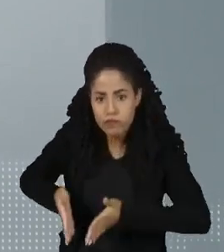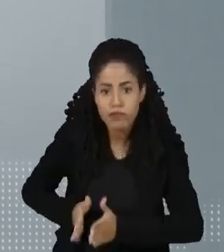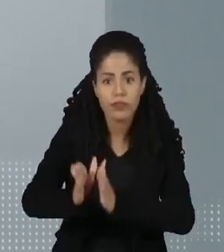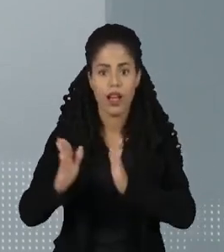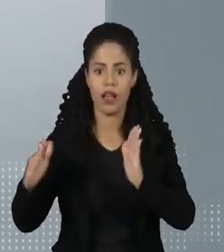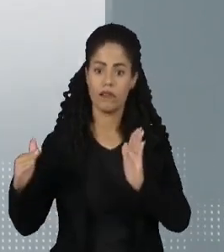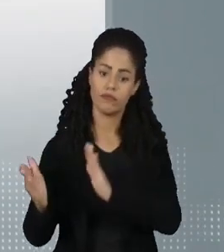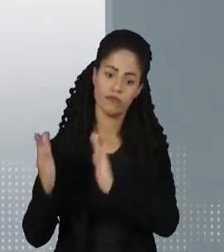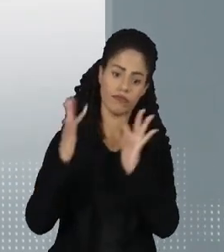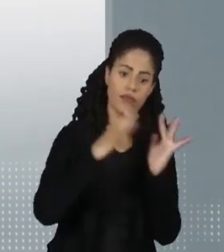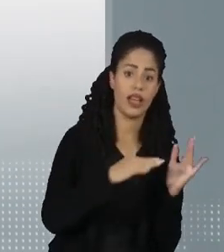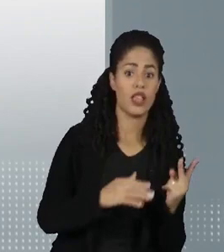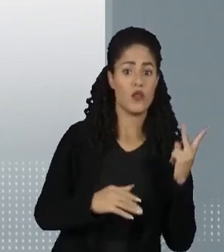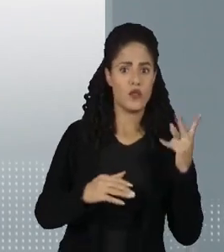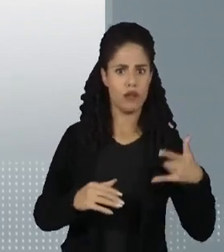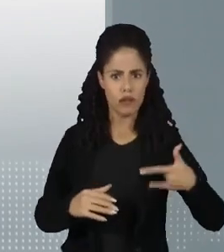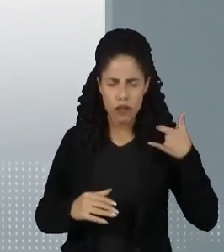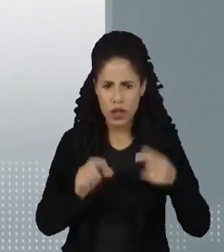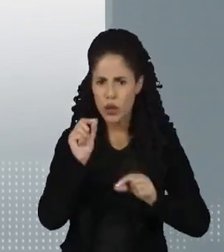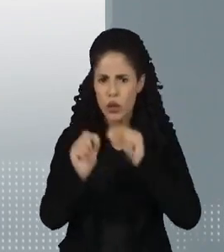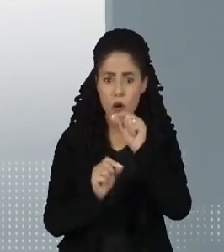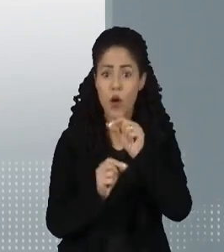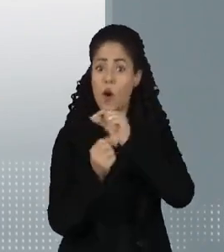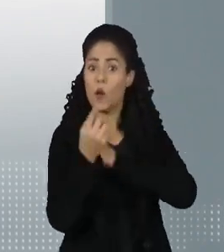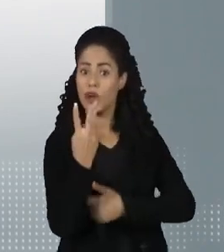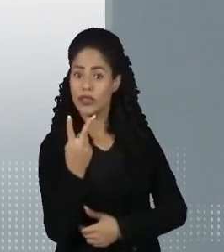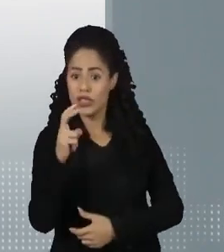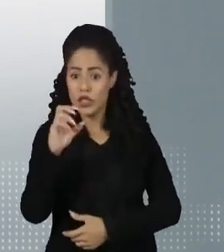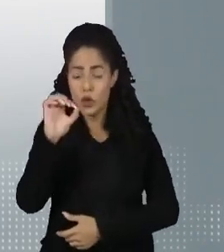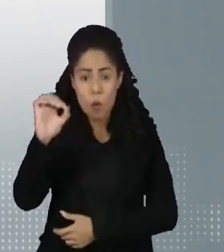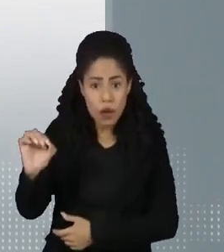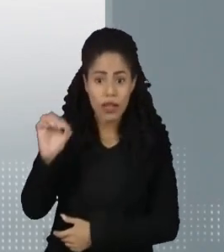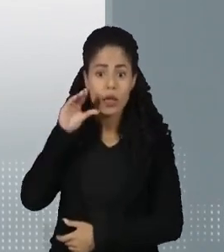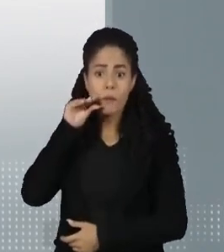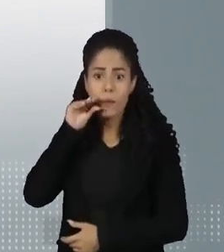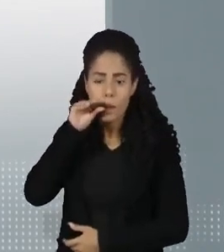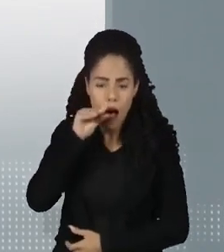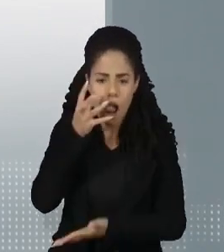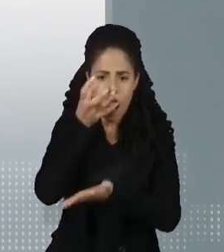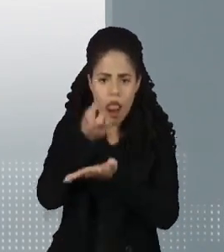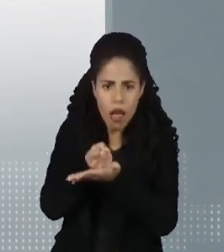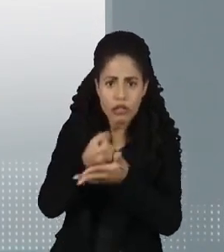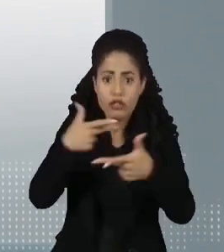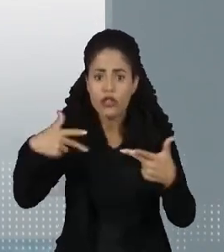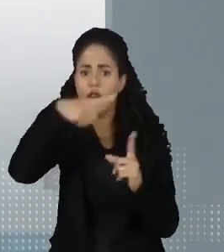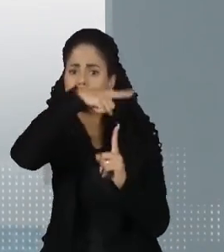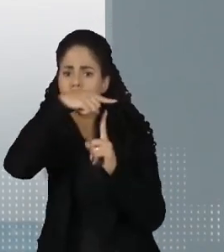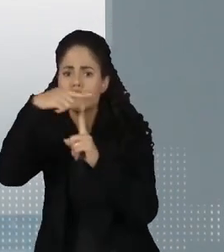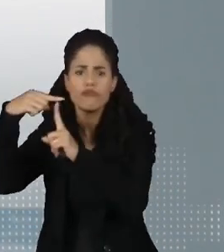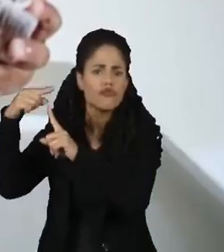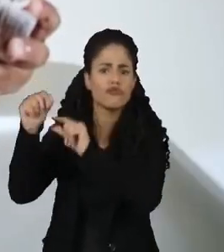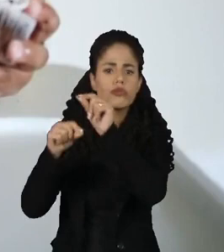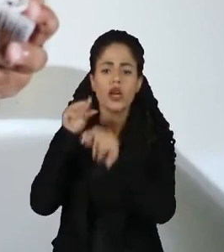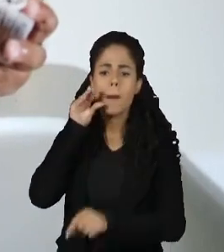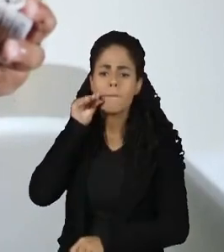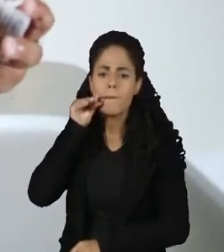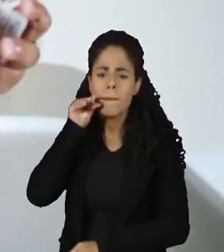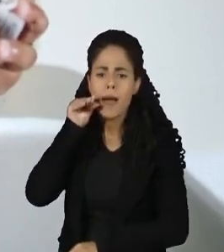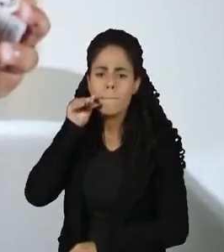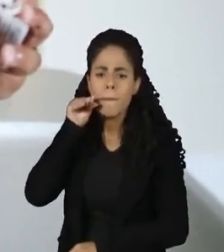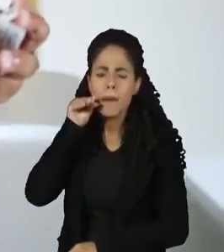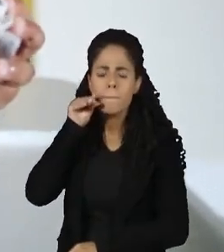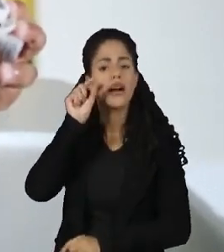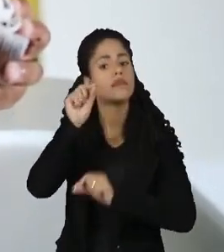idade e captou mais de 450 mil horas de gravações de vários tipos de vocalizações. Os